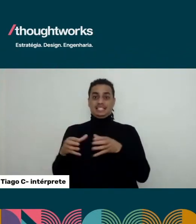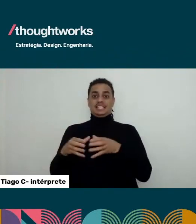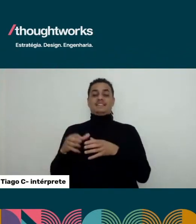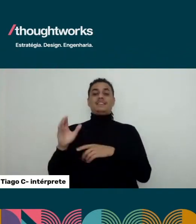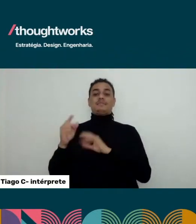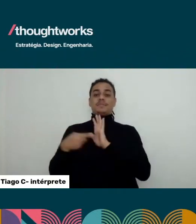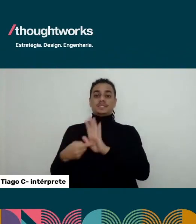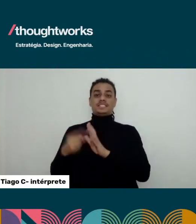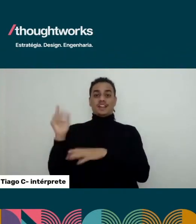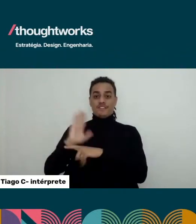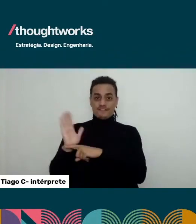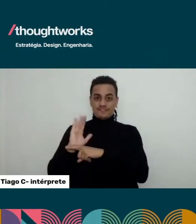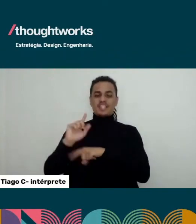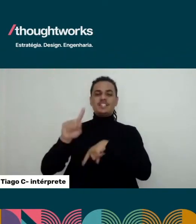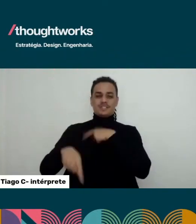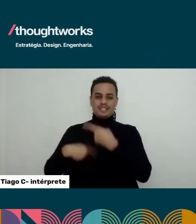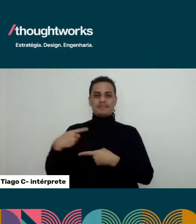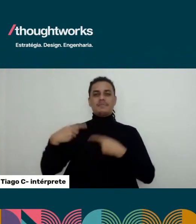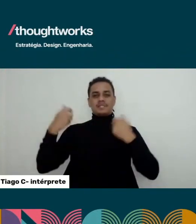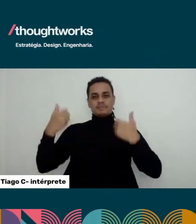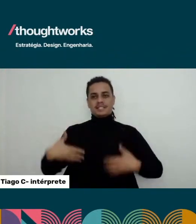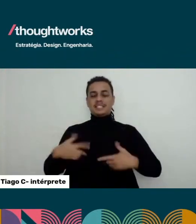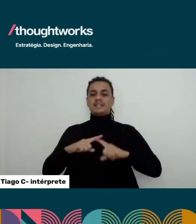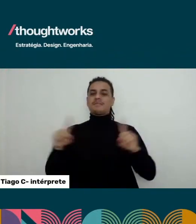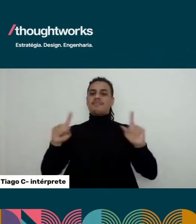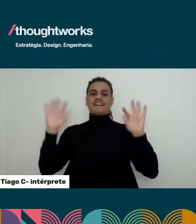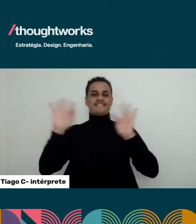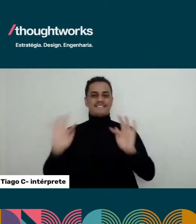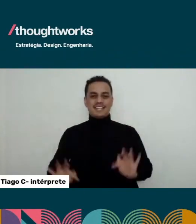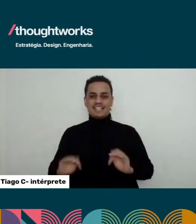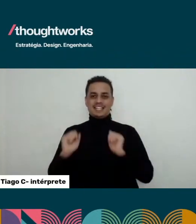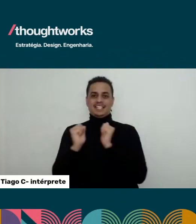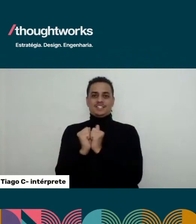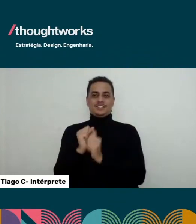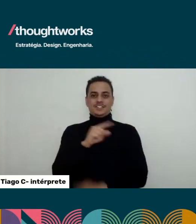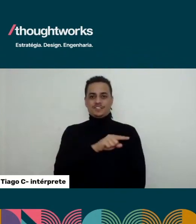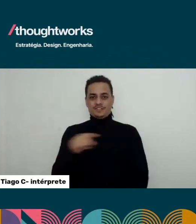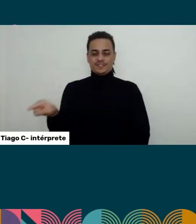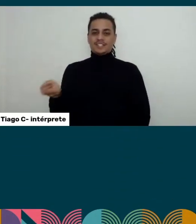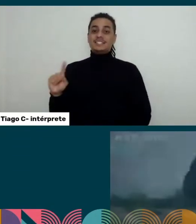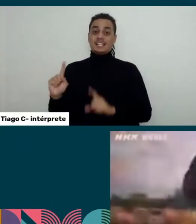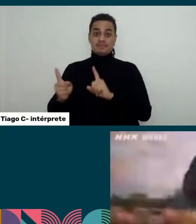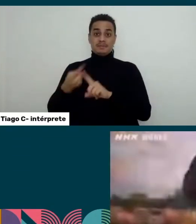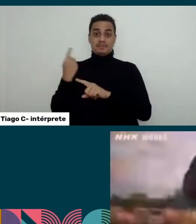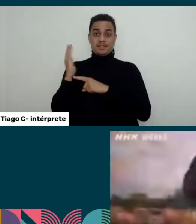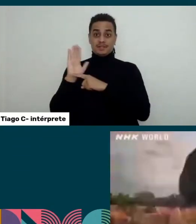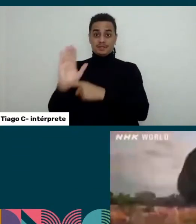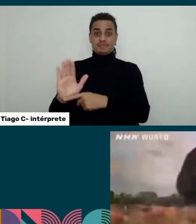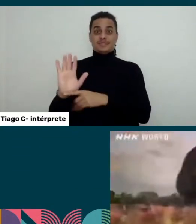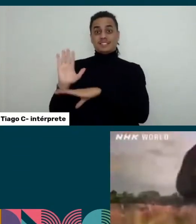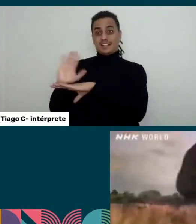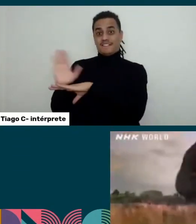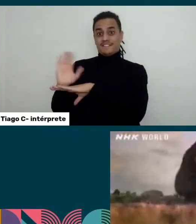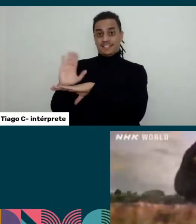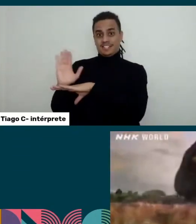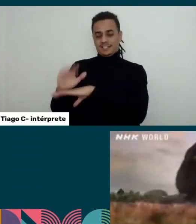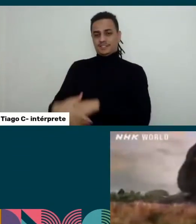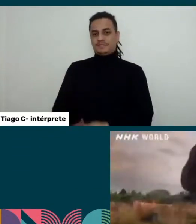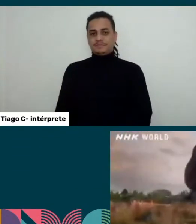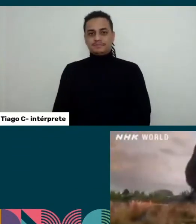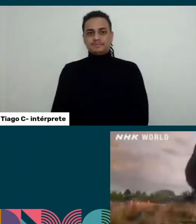vídeo e daqui a pouco eu me apresento melhor, mas é uma alegria estar aqui com vocês. Deixa eu soltar aqui a minha.